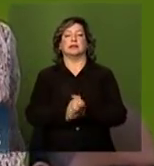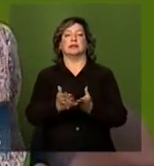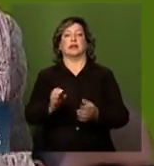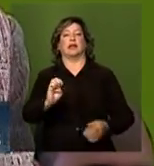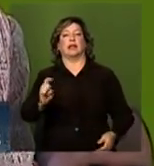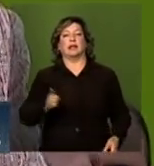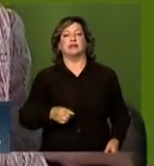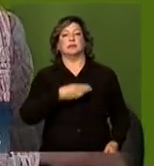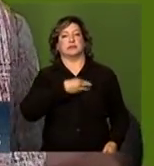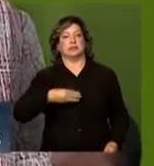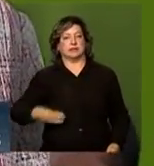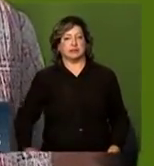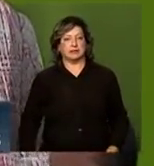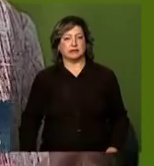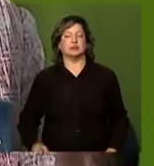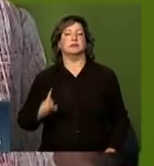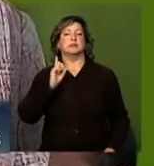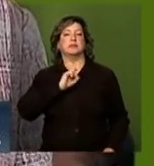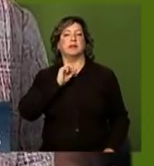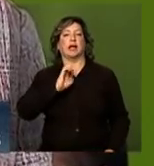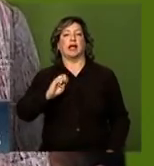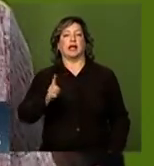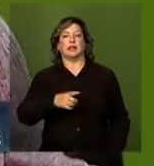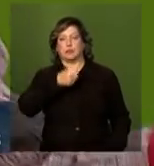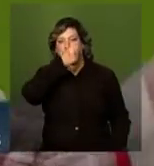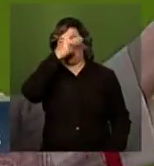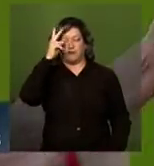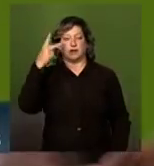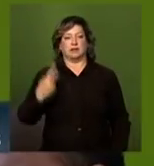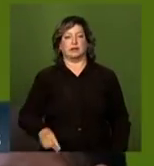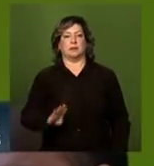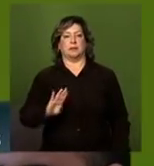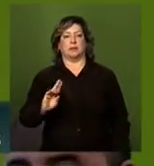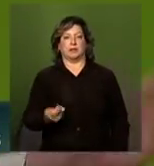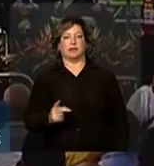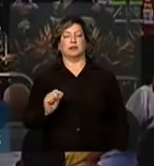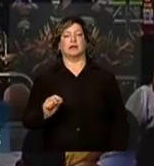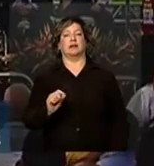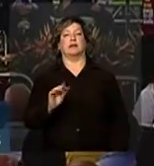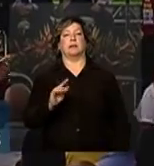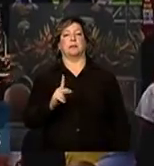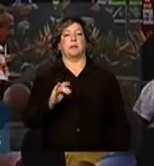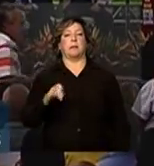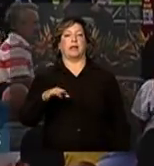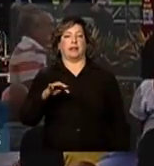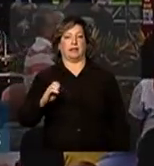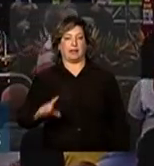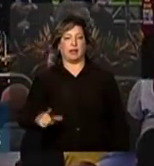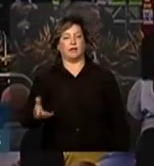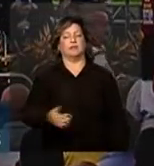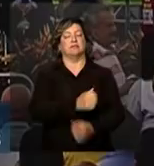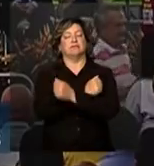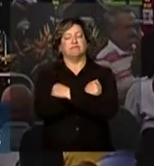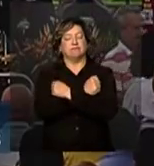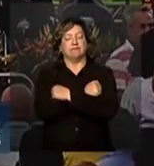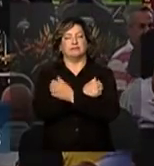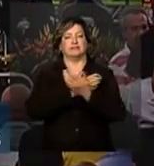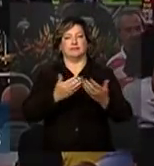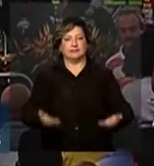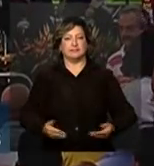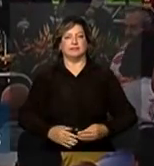ex-ministro Mineiro ex-prefeito de Belo Horizonte Fernando Pimentel o nosso grande abraço